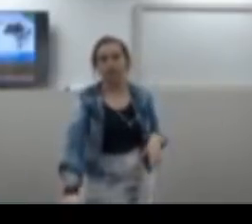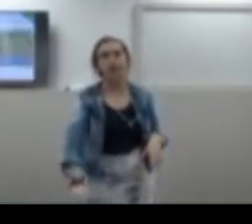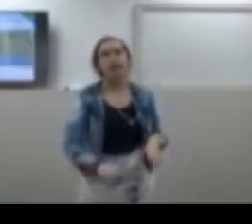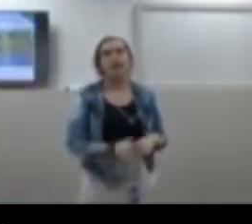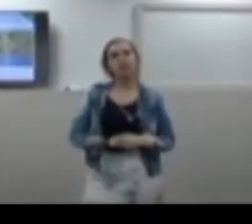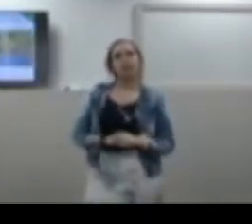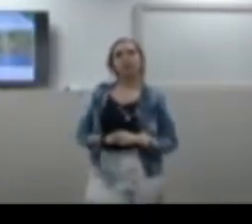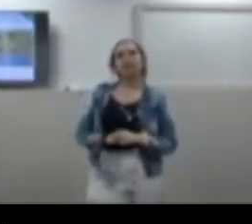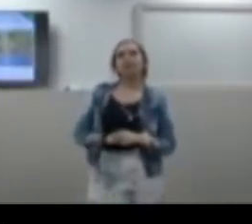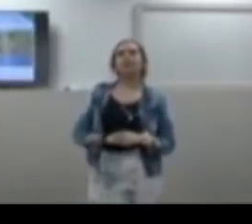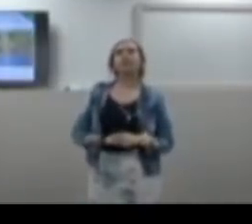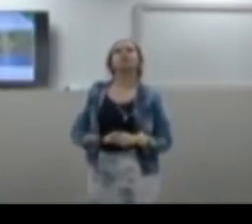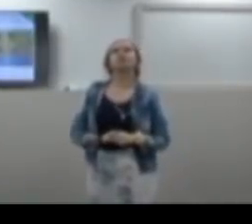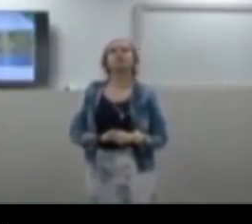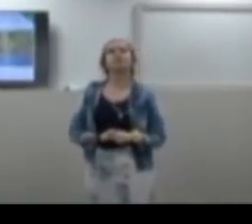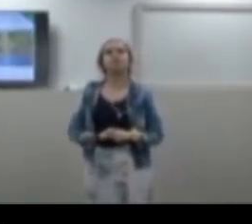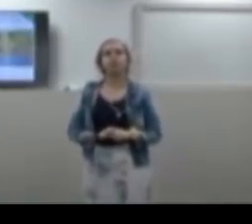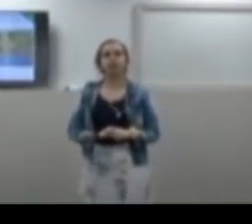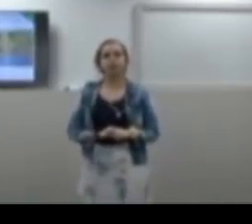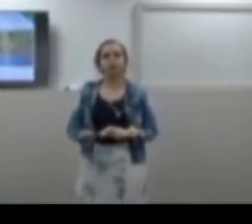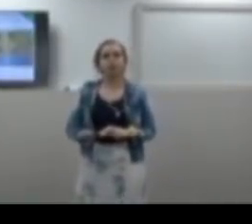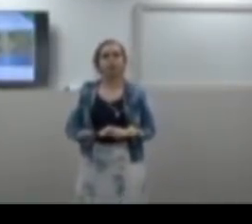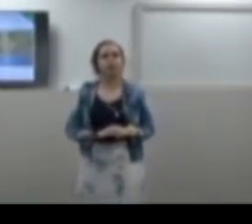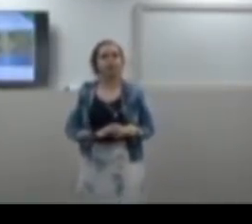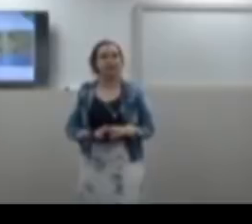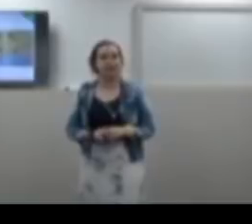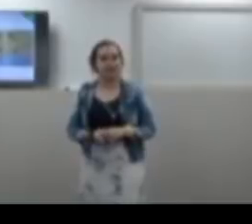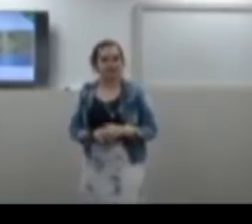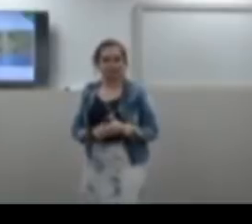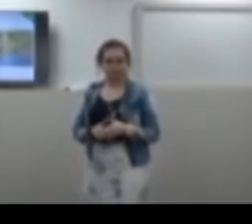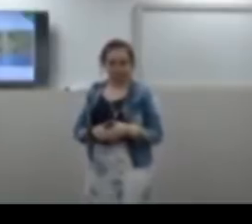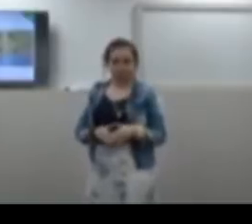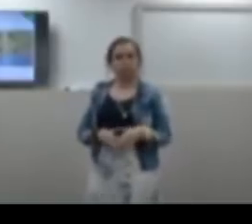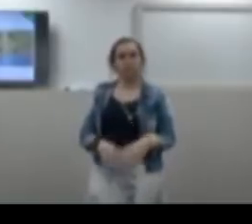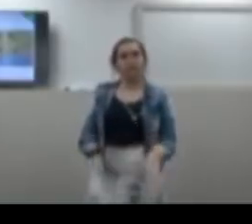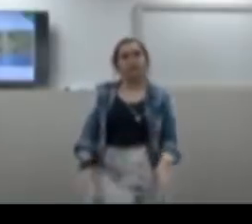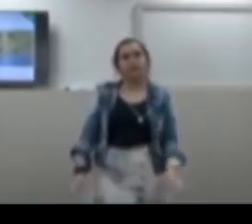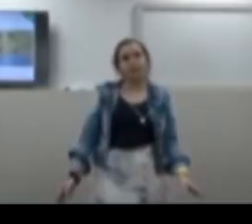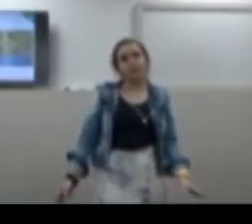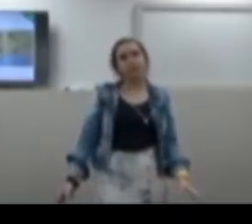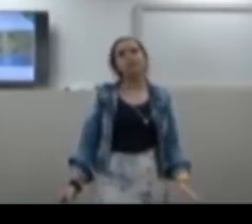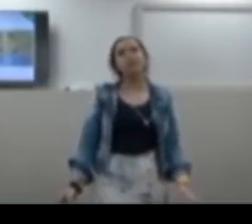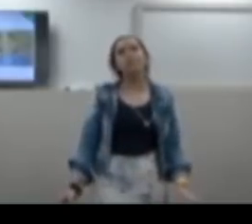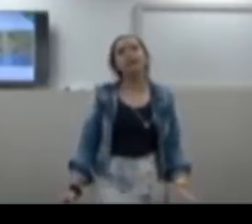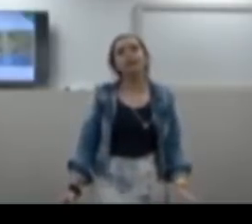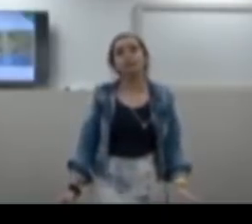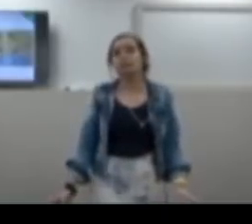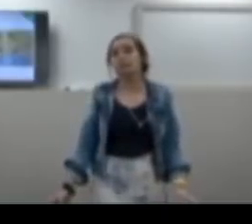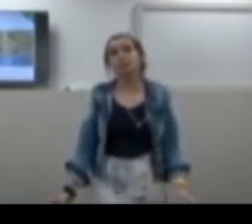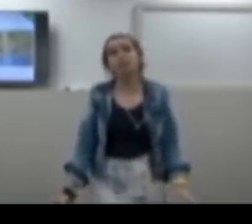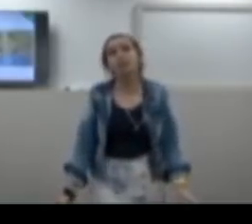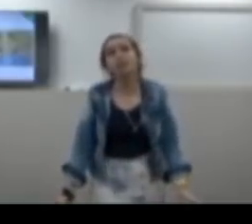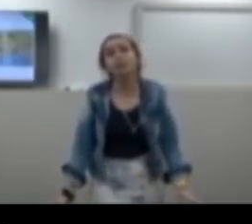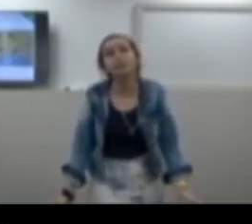mesmo. Quais são as características desse domínio das pradarias? As temperaturas são